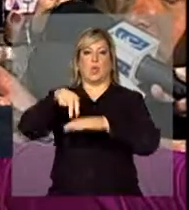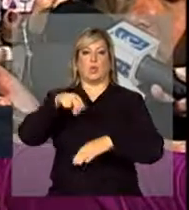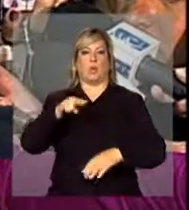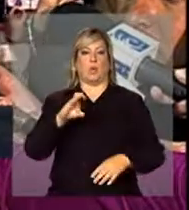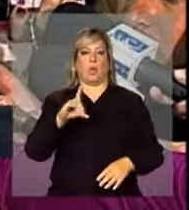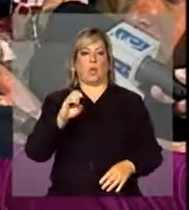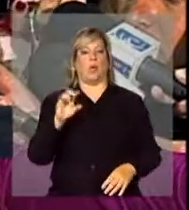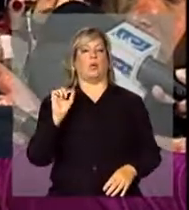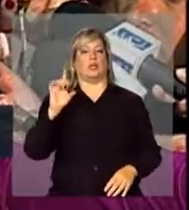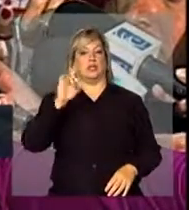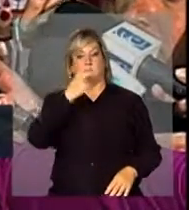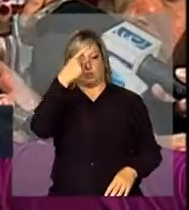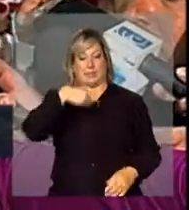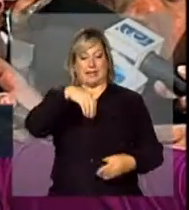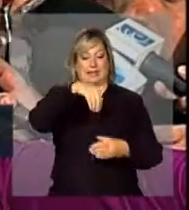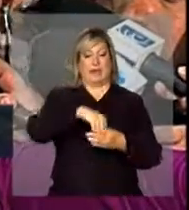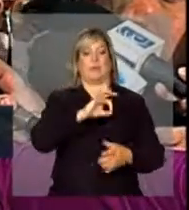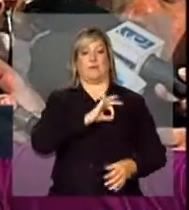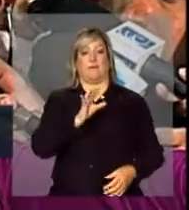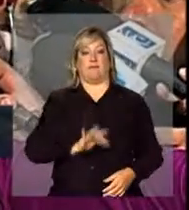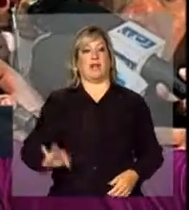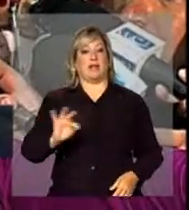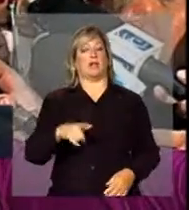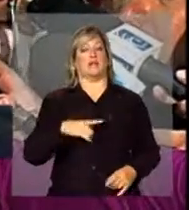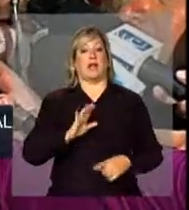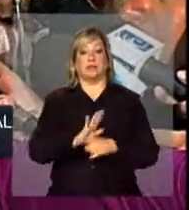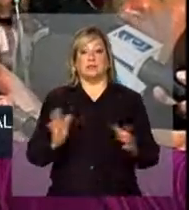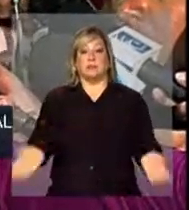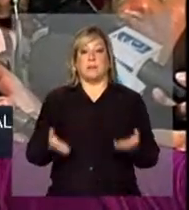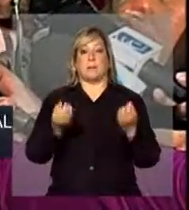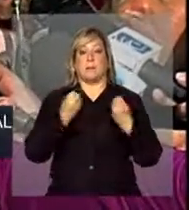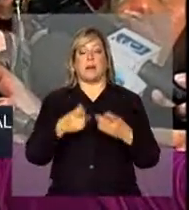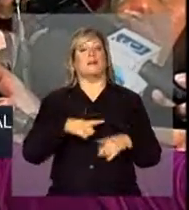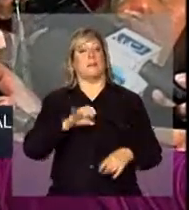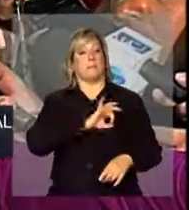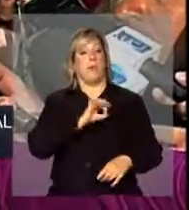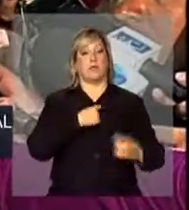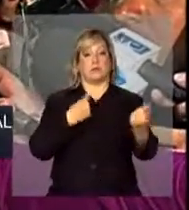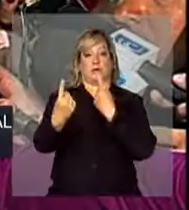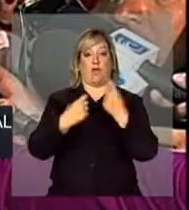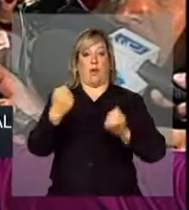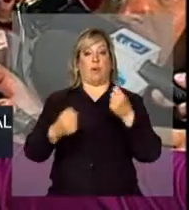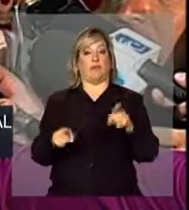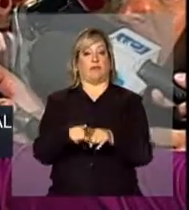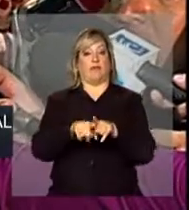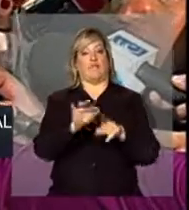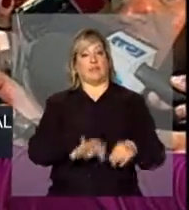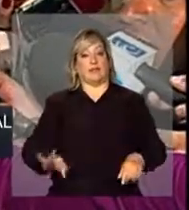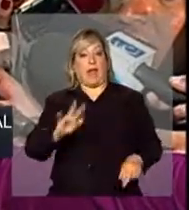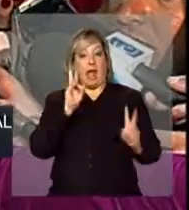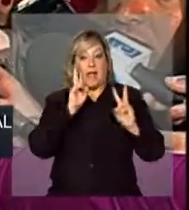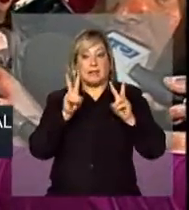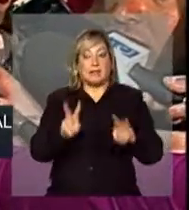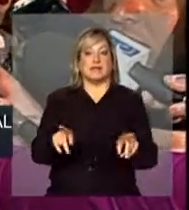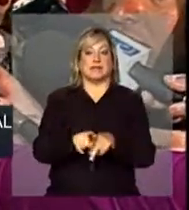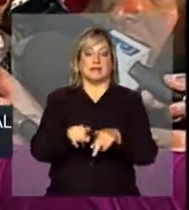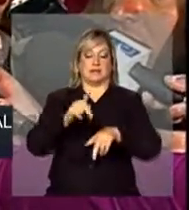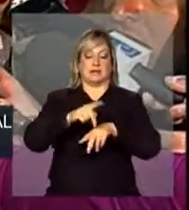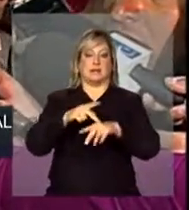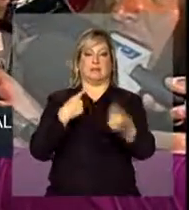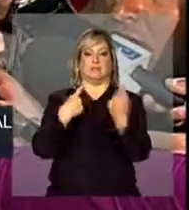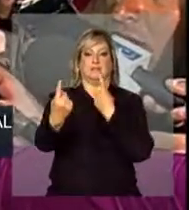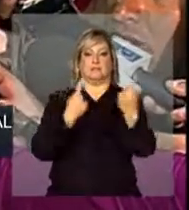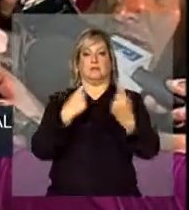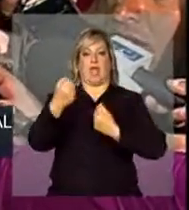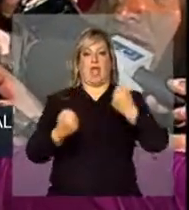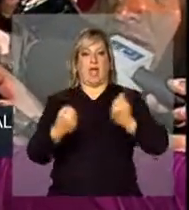dentro da Polícia Federal tem dado um impulso muito importante. A própria Polícia Rodoviária Federal tem tido cada vez mais uma atenção também nas estradas